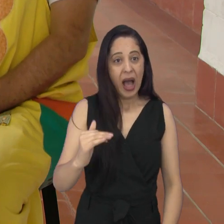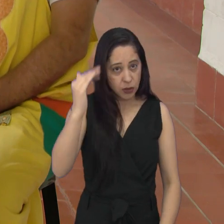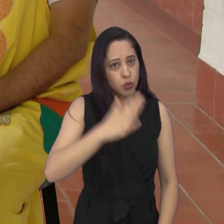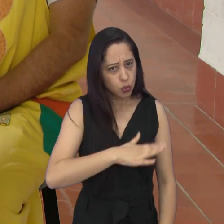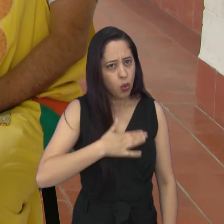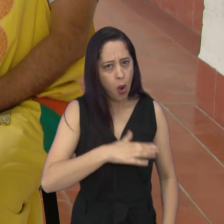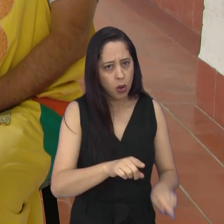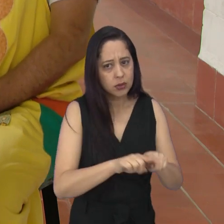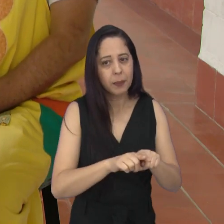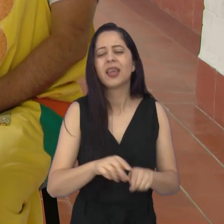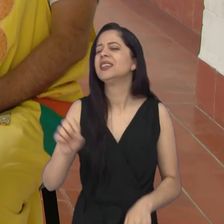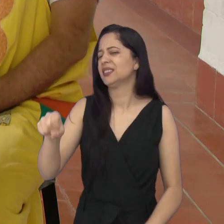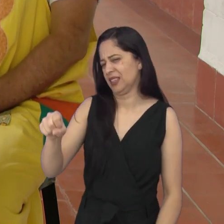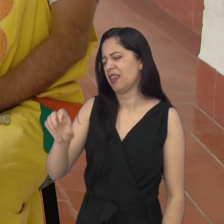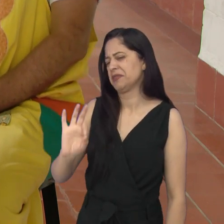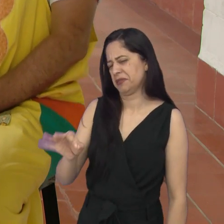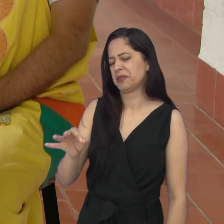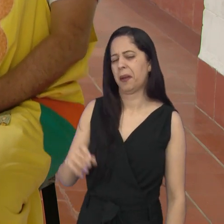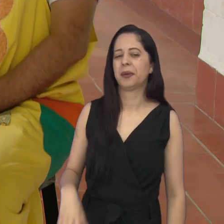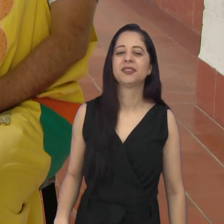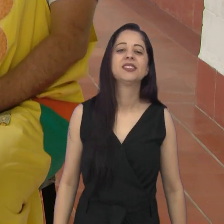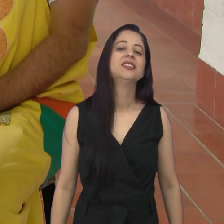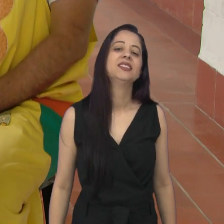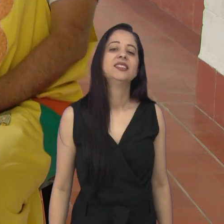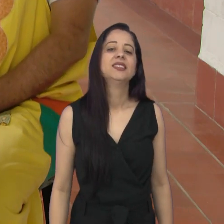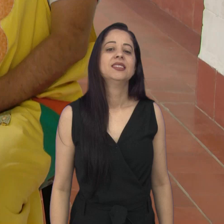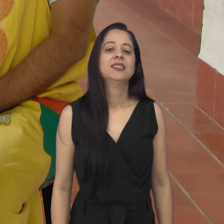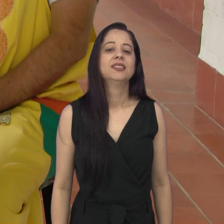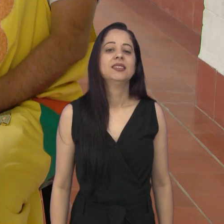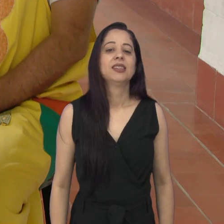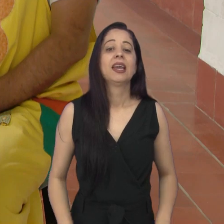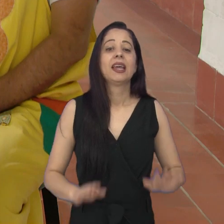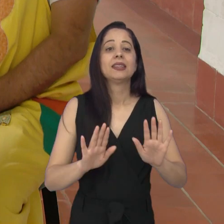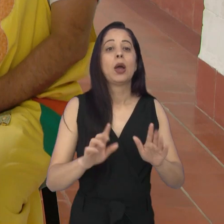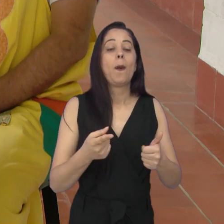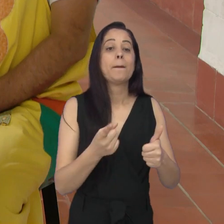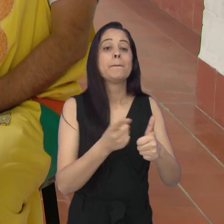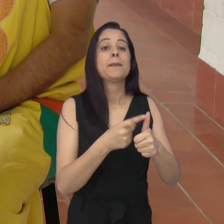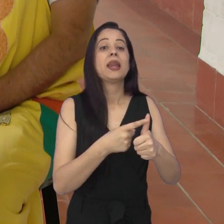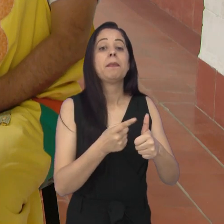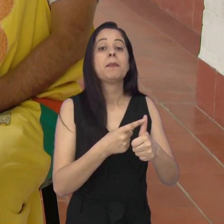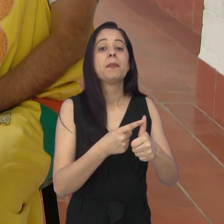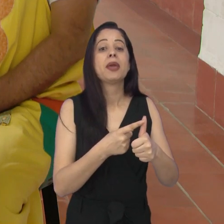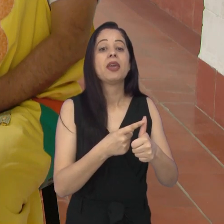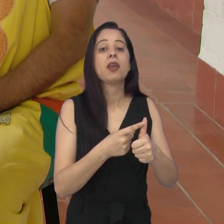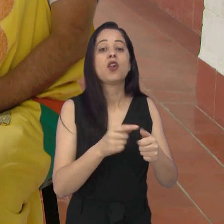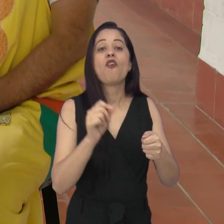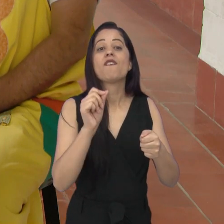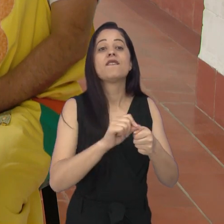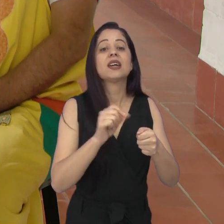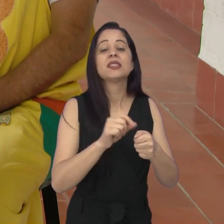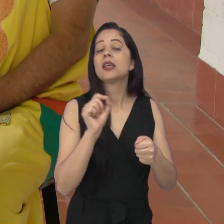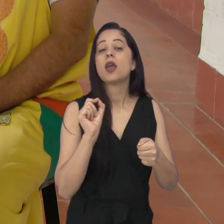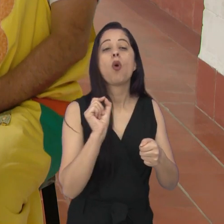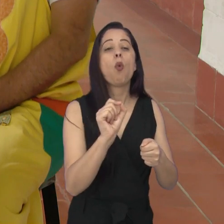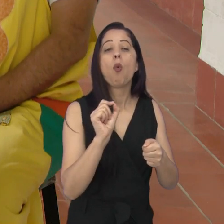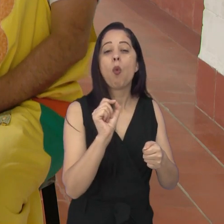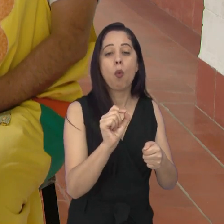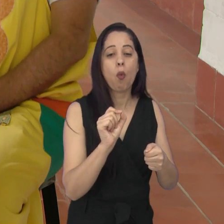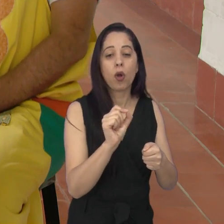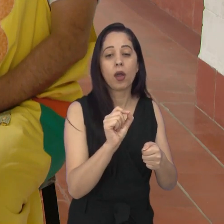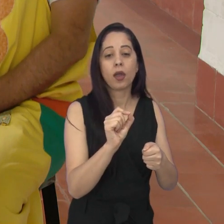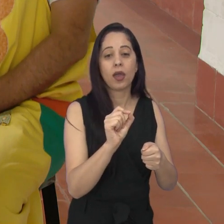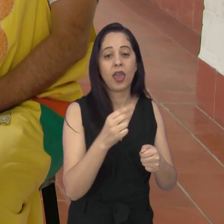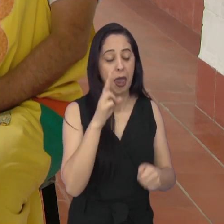também gosta, né, Marcelo? Sim, com certeza. Então, qual é o primeiro passo que a gente vai